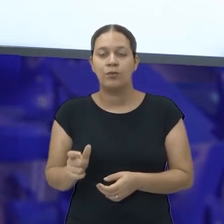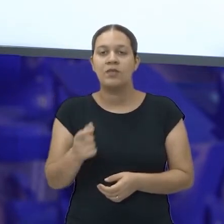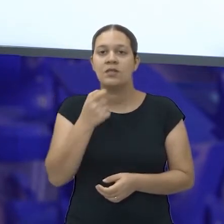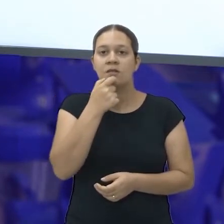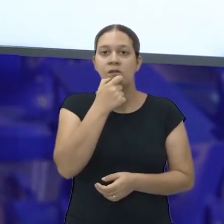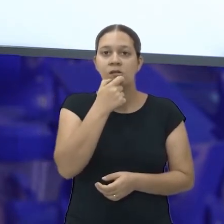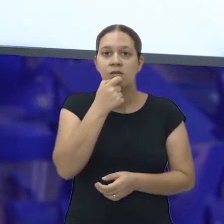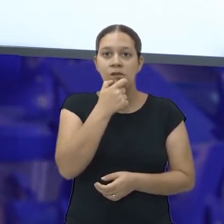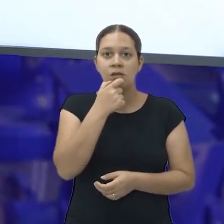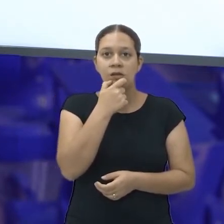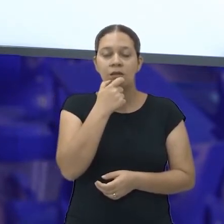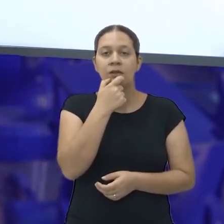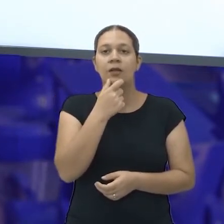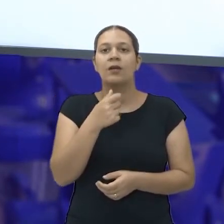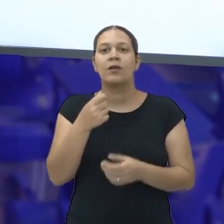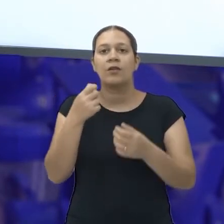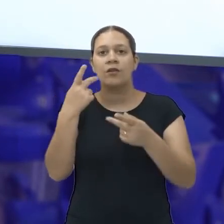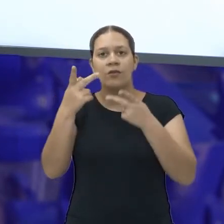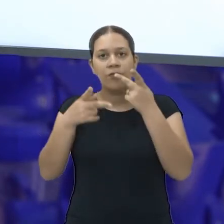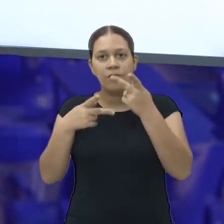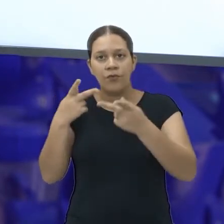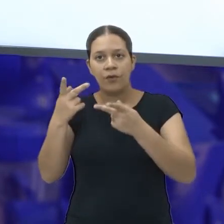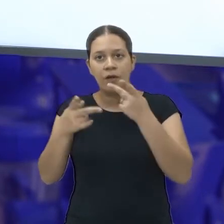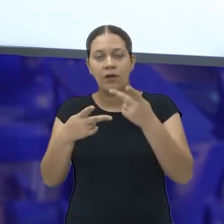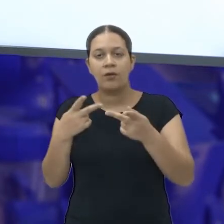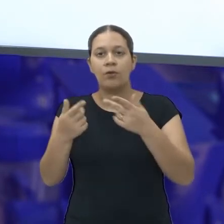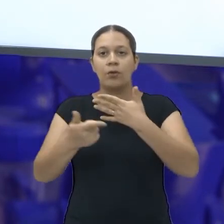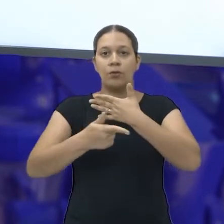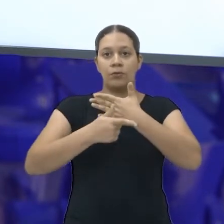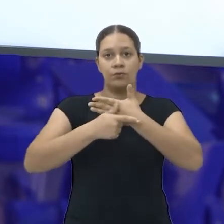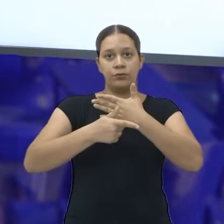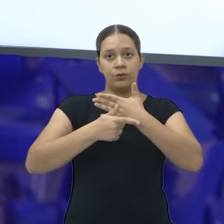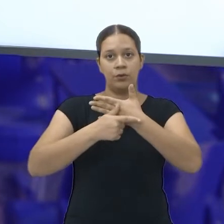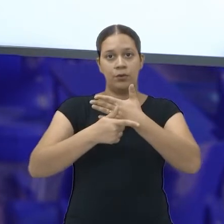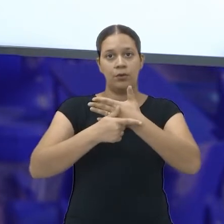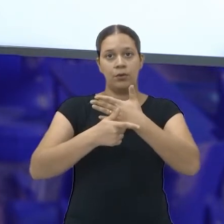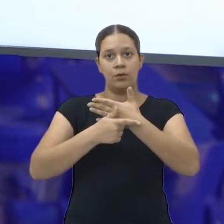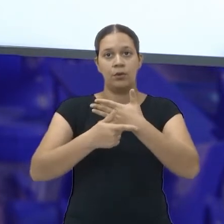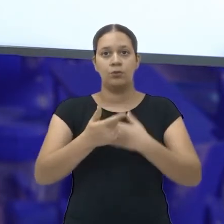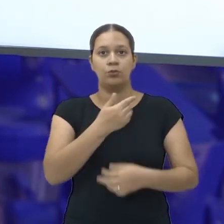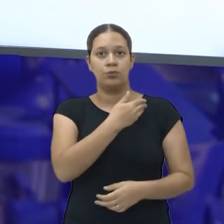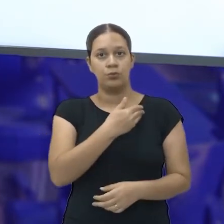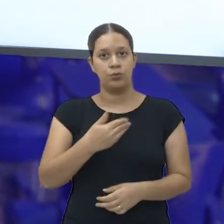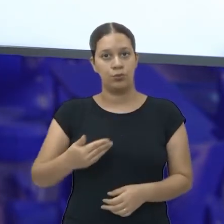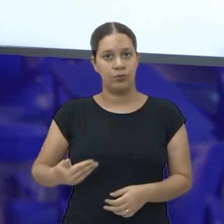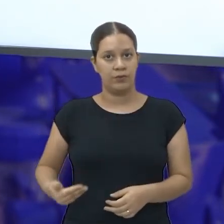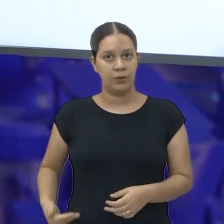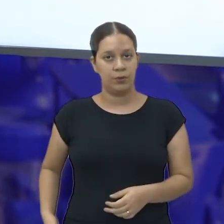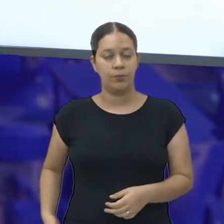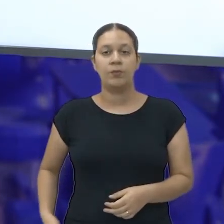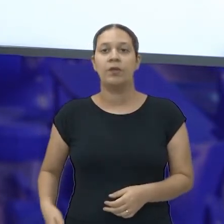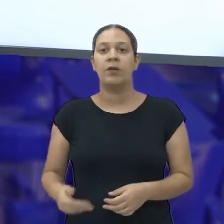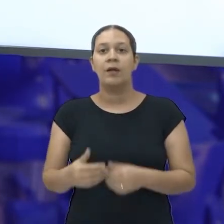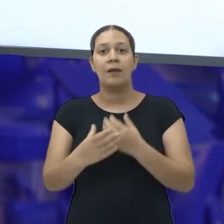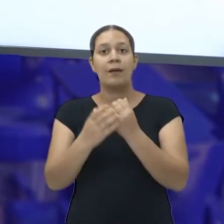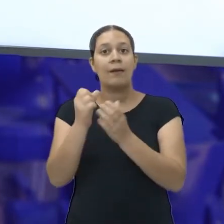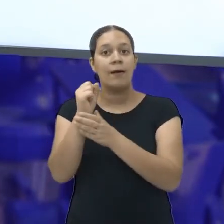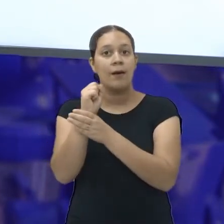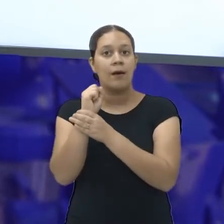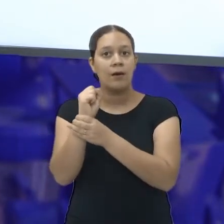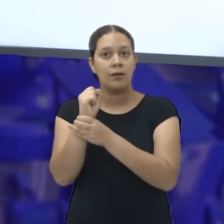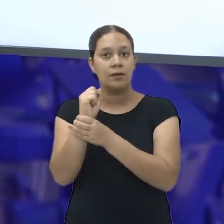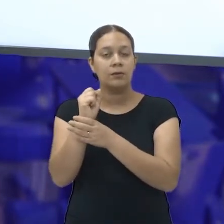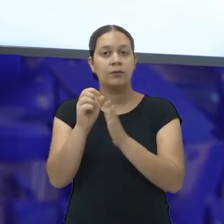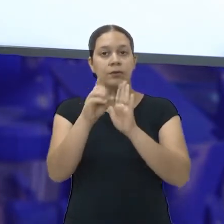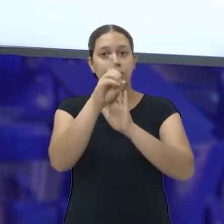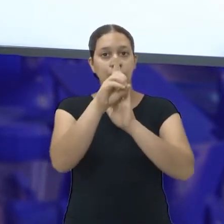Locke. E John Locke dizia que a função do Estado, ou seja, a função do governo, era garantir